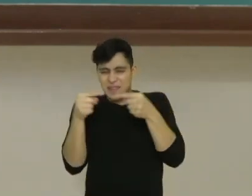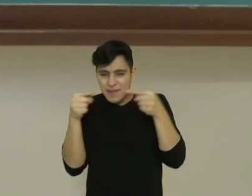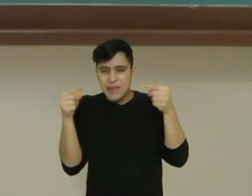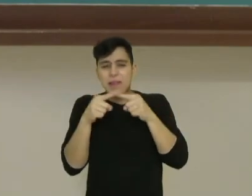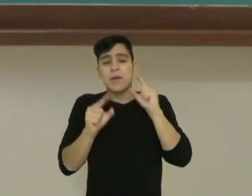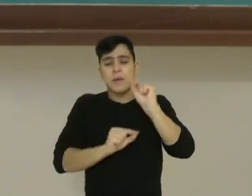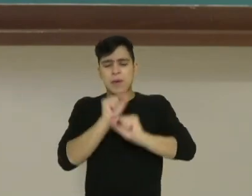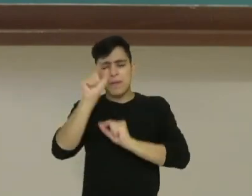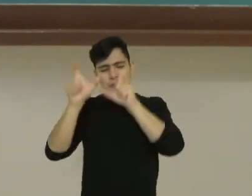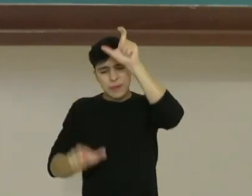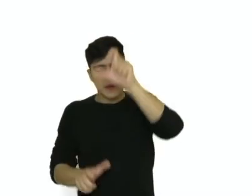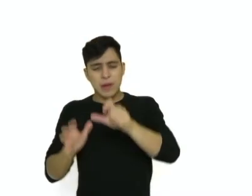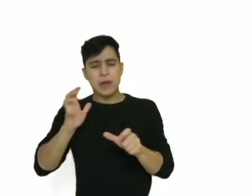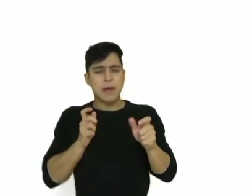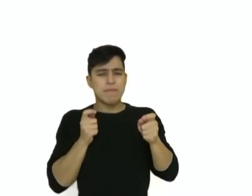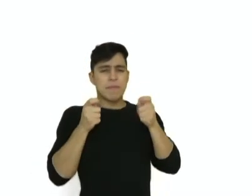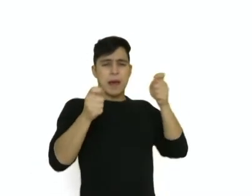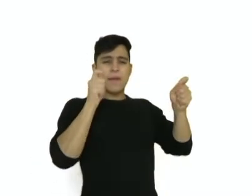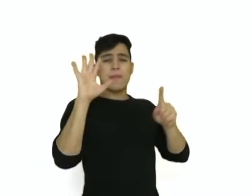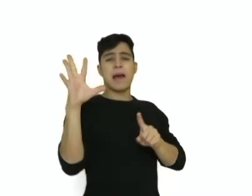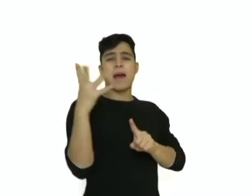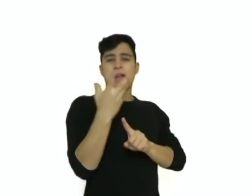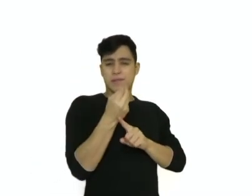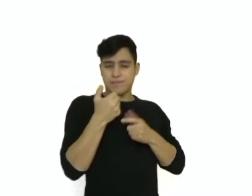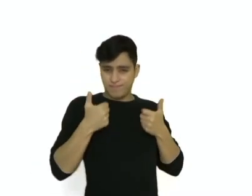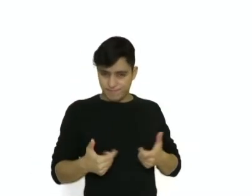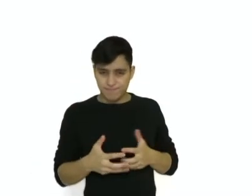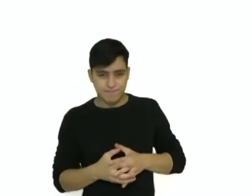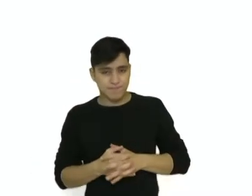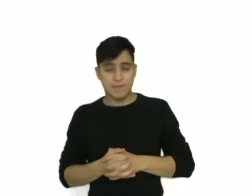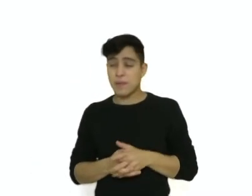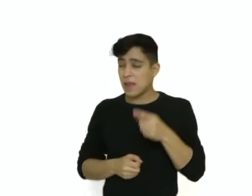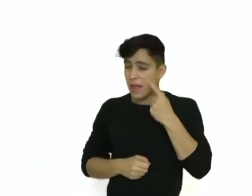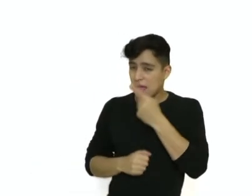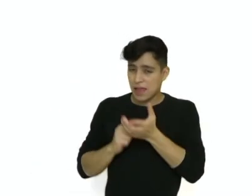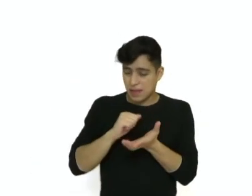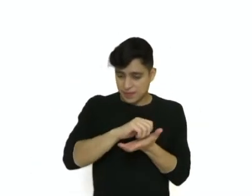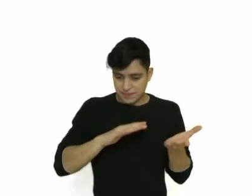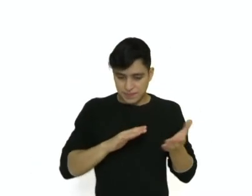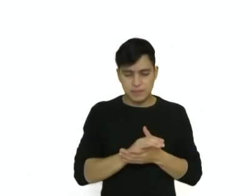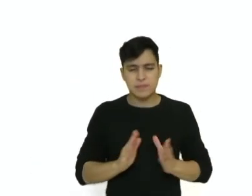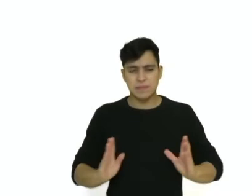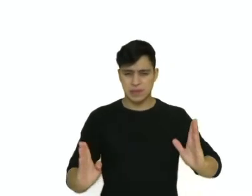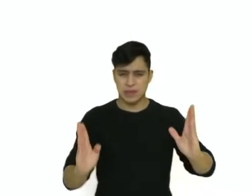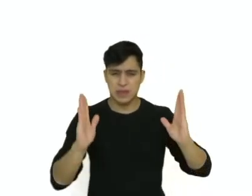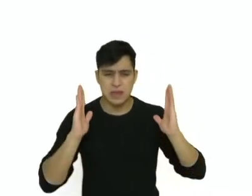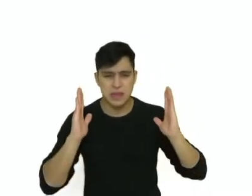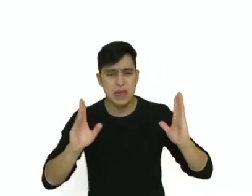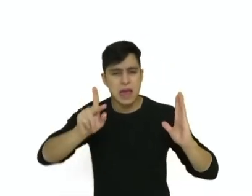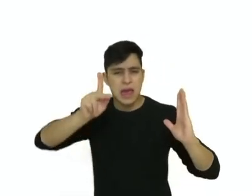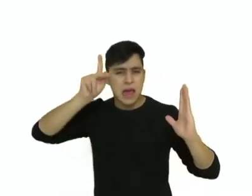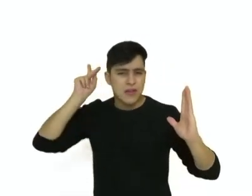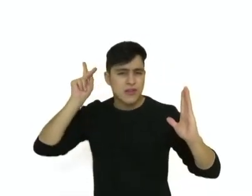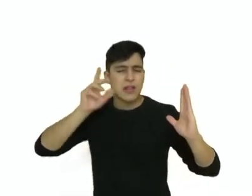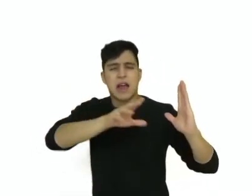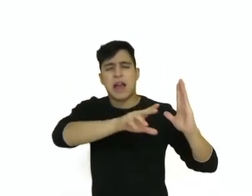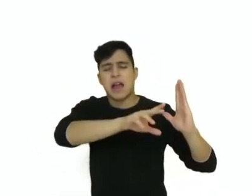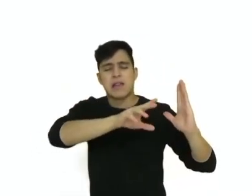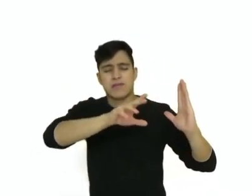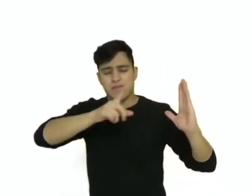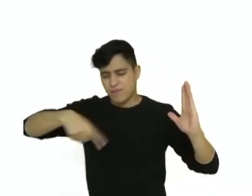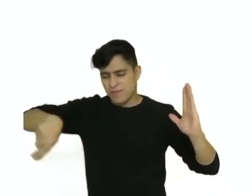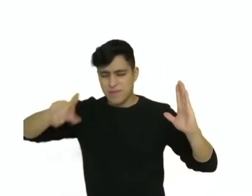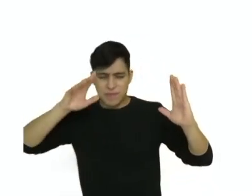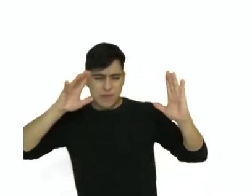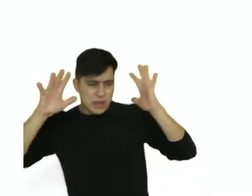Renascimento. Vamos para a nossa atividade? Mesmo tendo a Antiguidade Clássica como inspiração, os